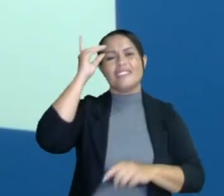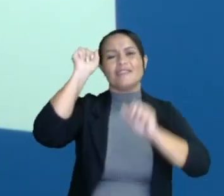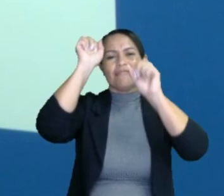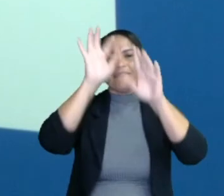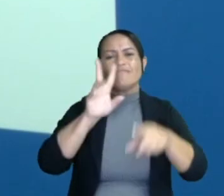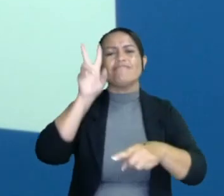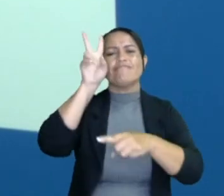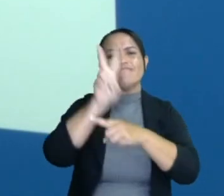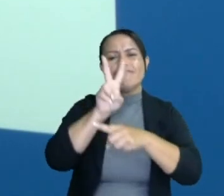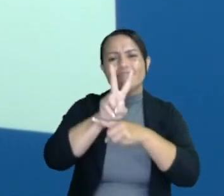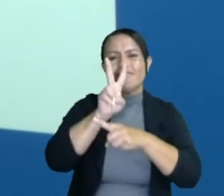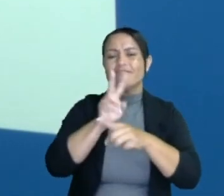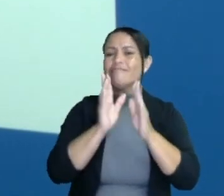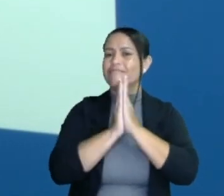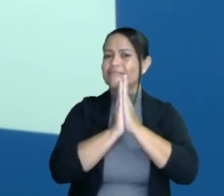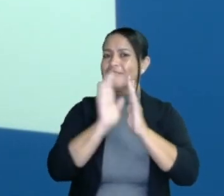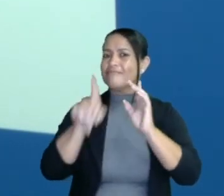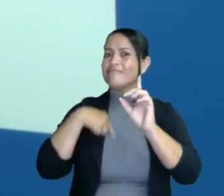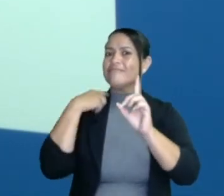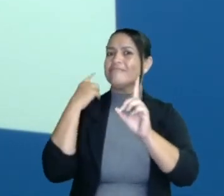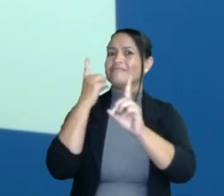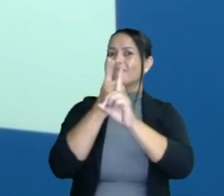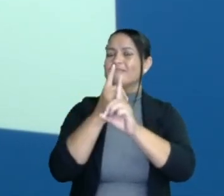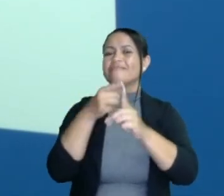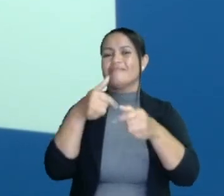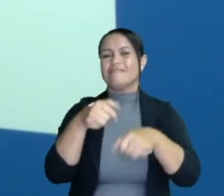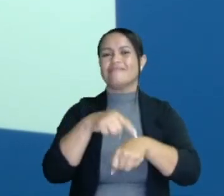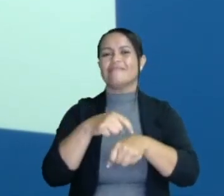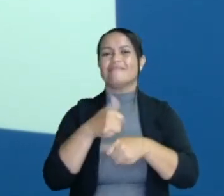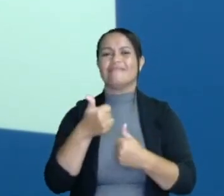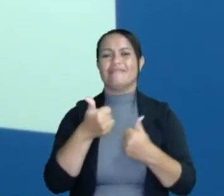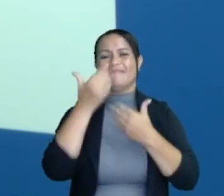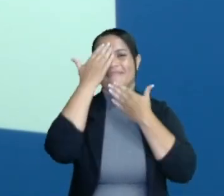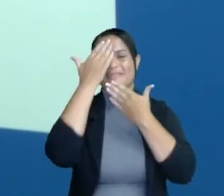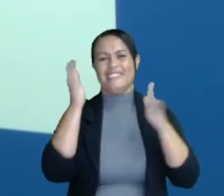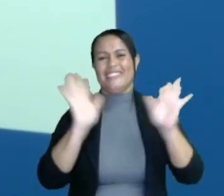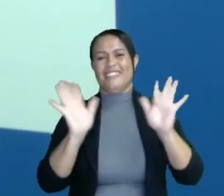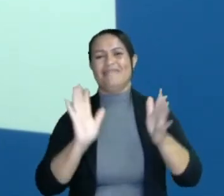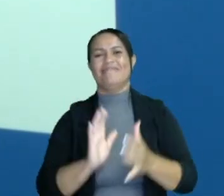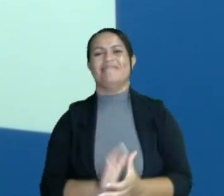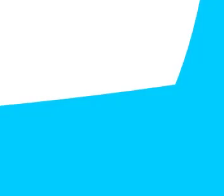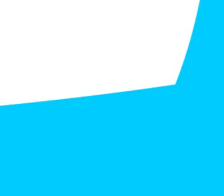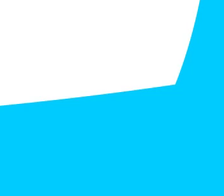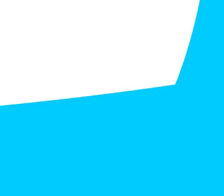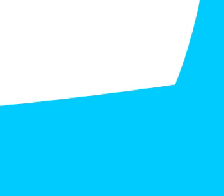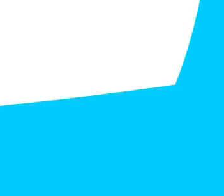protejam e a gente vai se ver na próxima aula nesse mesmo local, tá bom? Obrigado, pessoal.